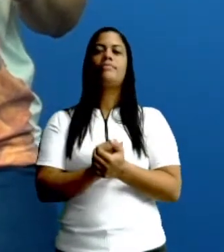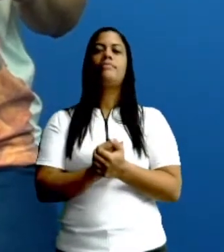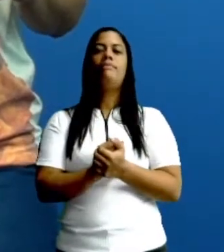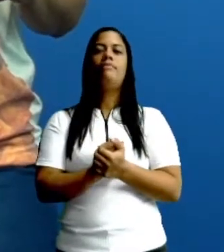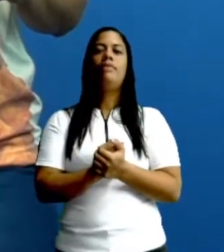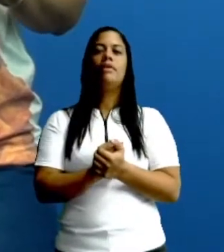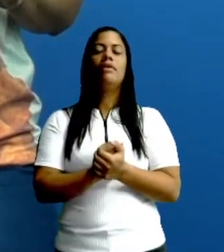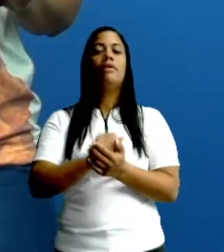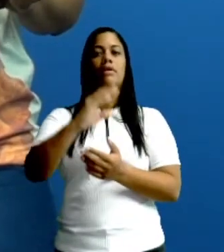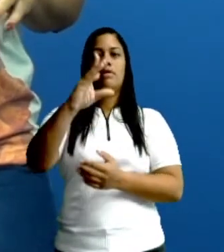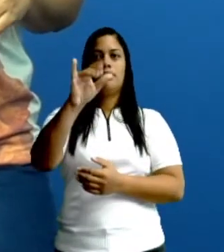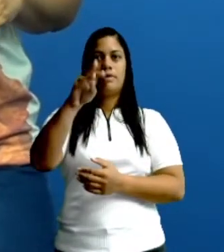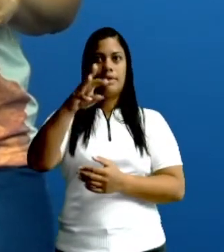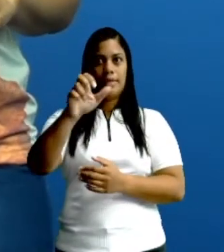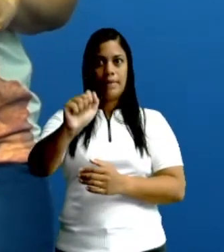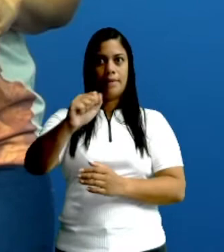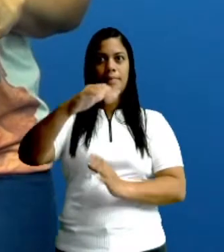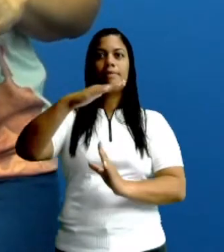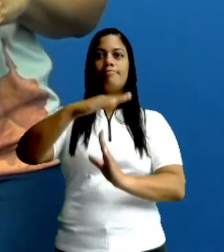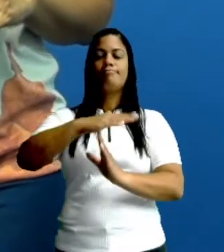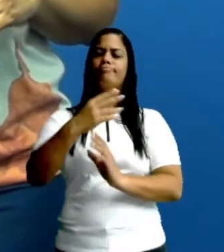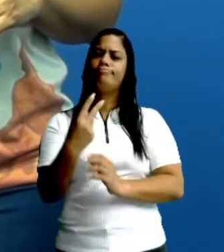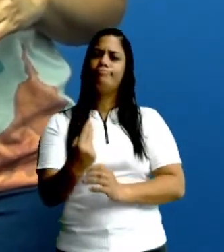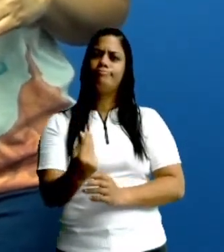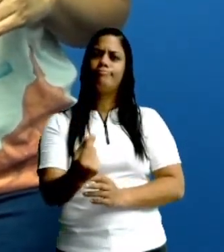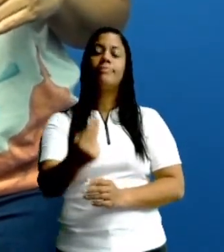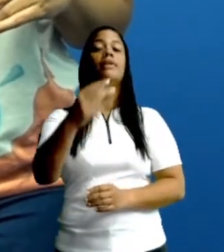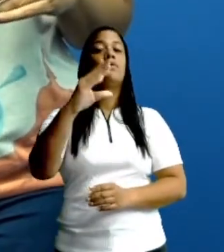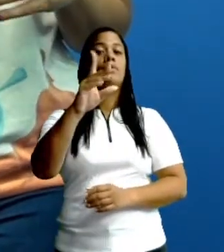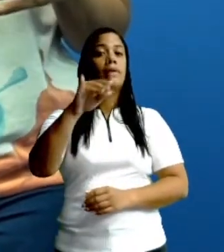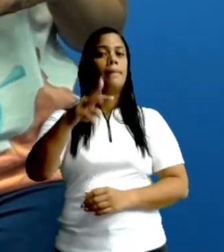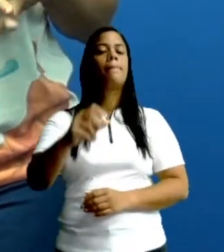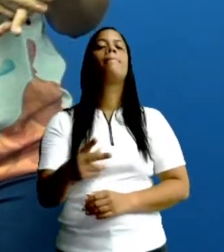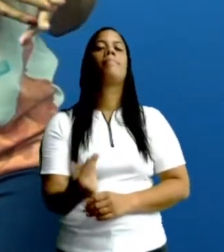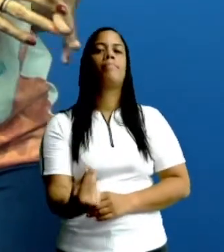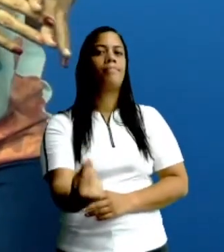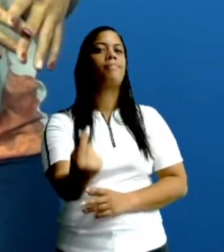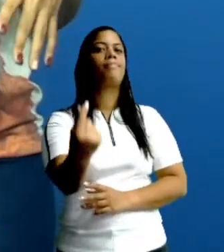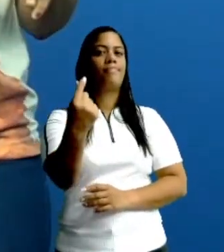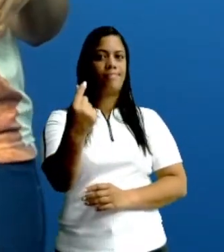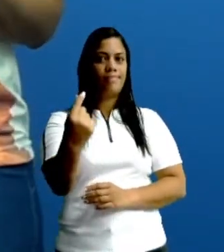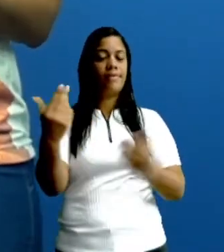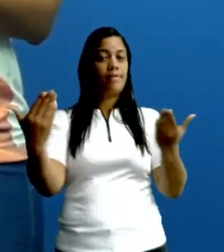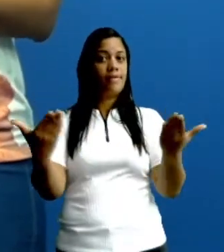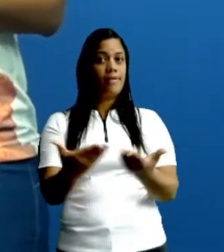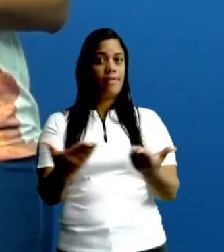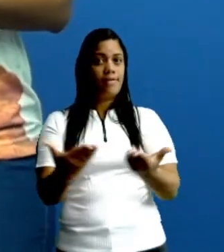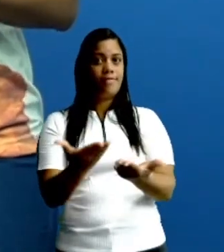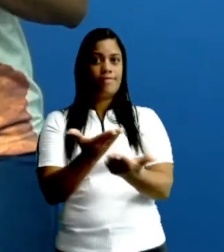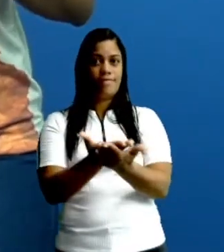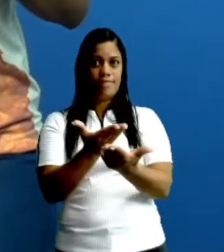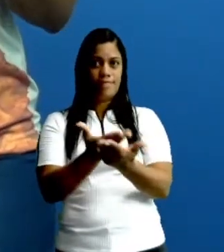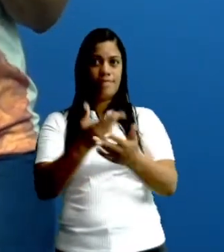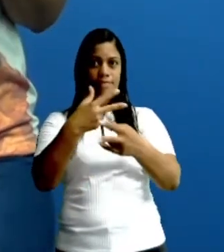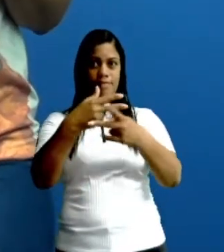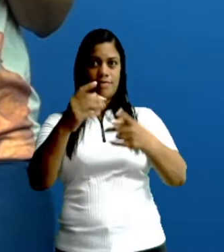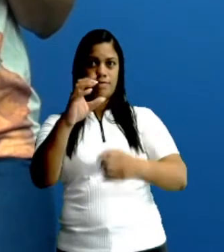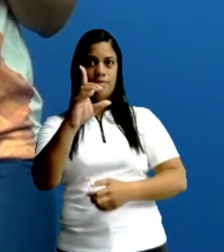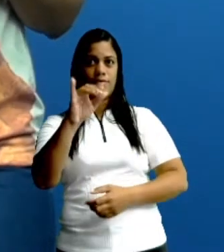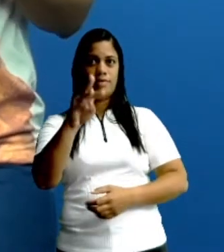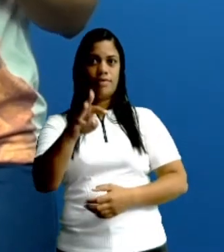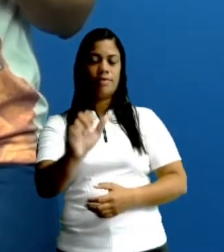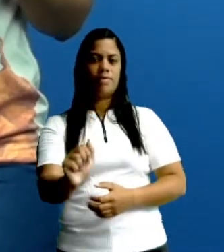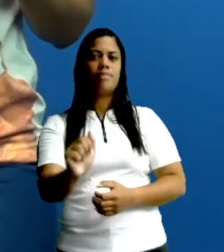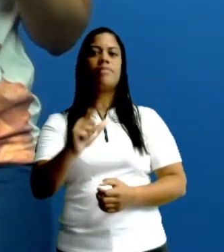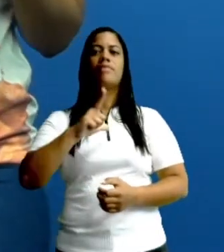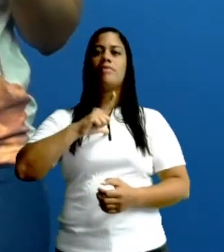ele é estável, né? Ele é mais permanente. E aí nós vamos falar dos elementos do clima. Como